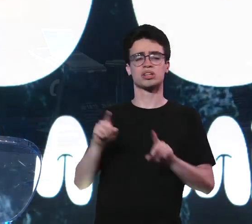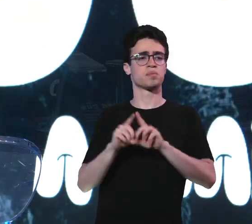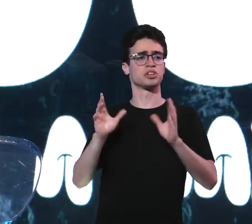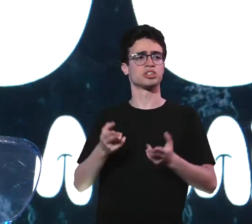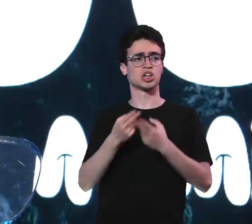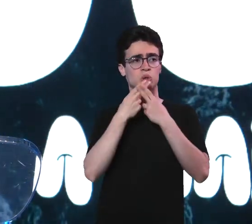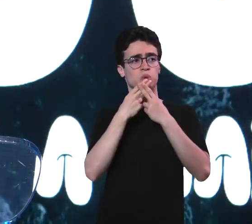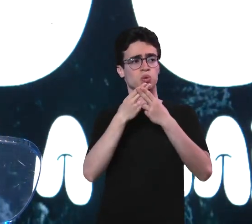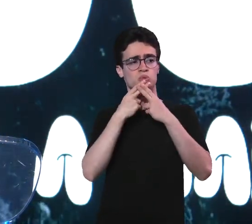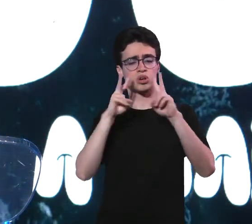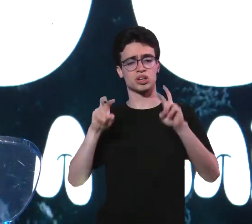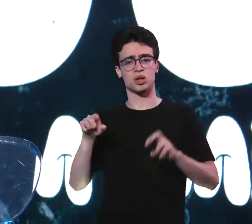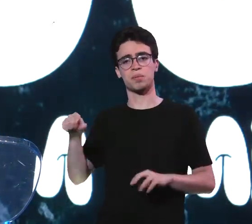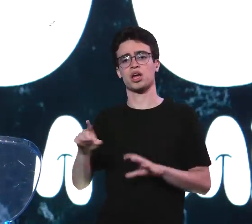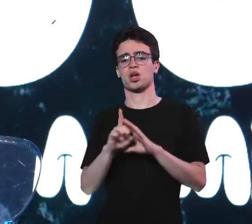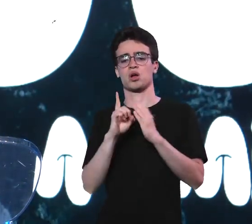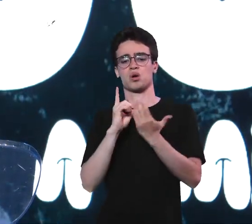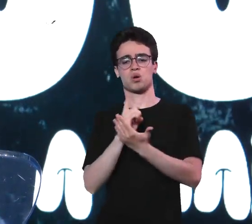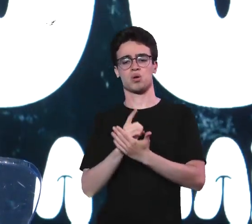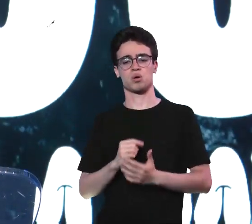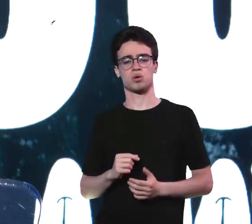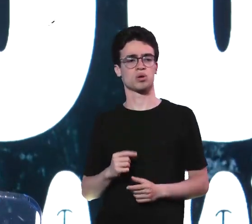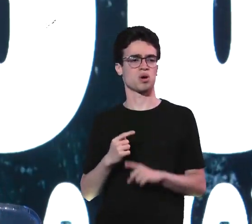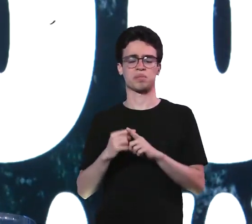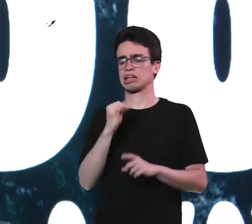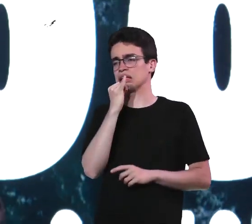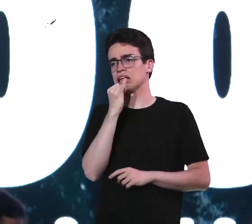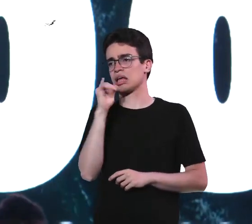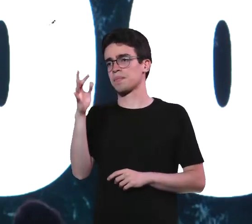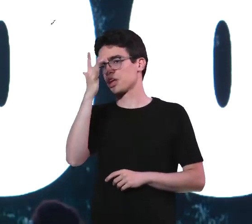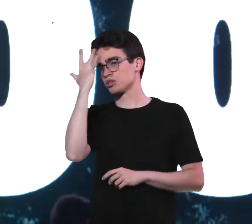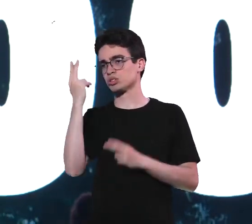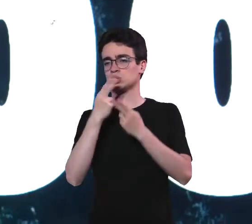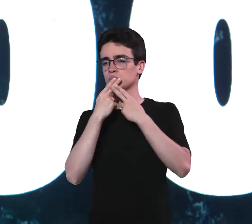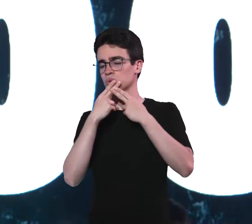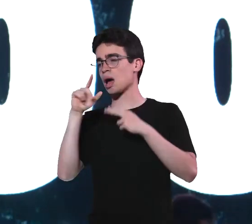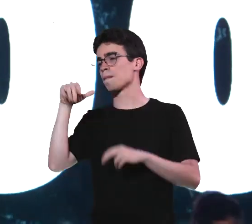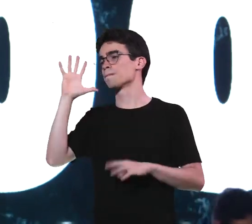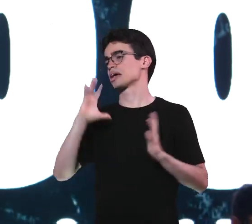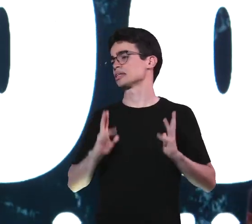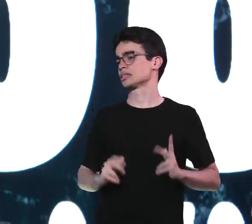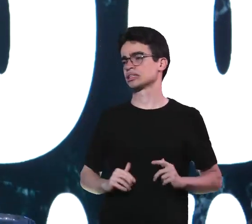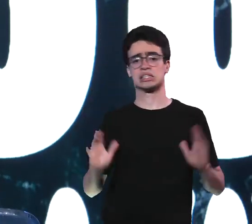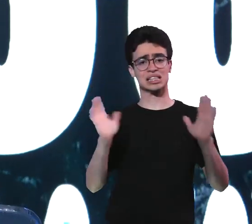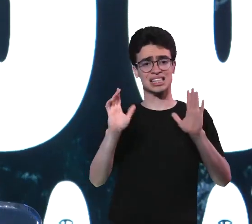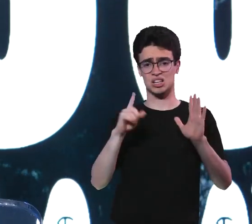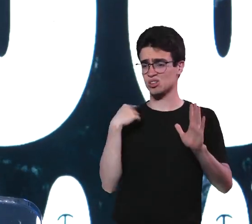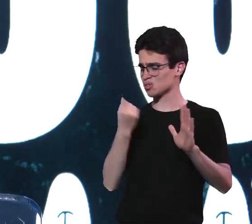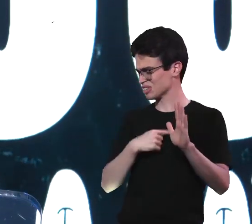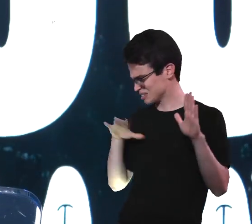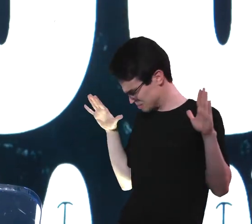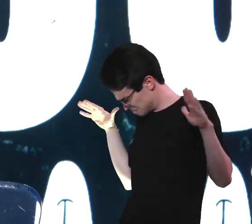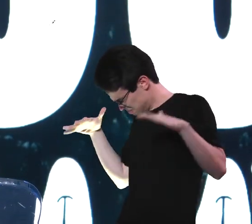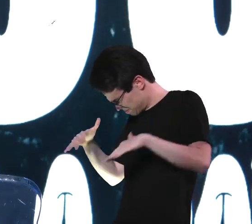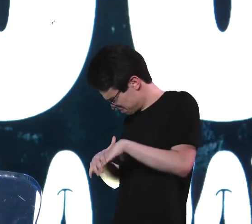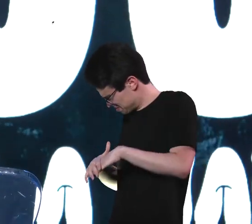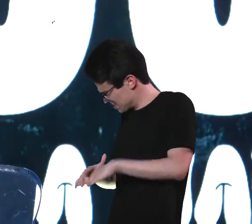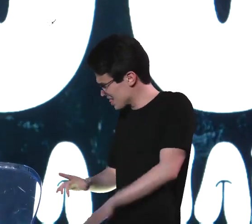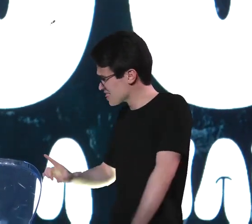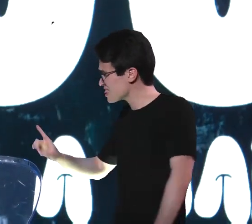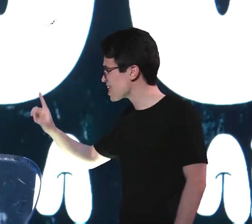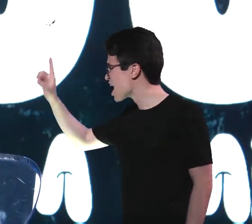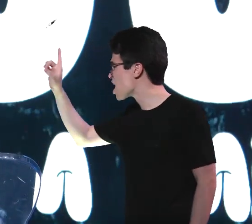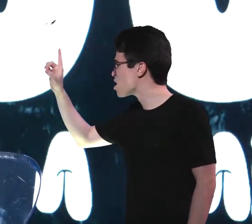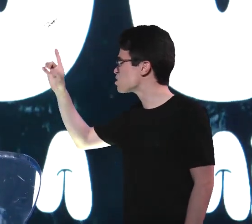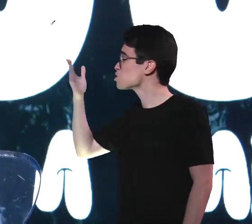este culto. E não como um símbolo de quem jejua é o mais santo. Não, nós estávamos nos humilhando, dizendo: Deus, o Senhor deu